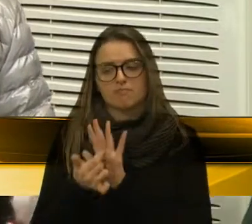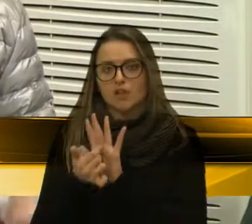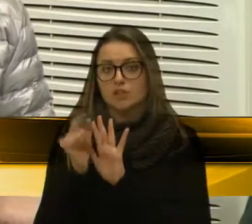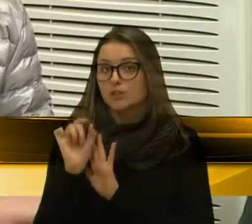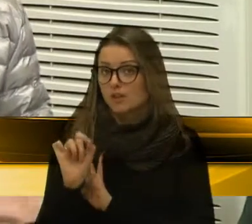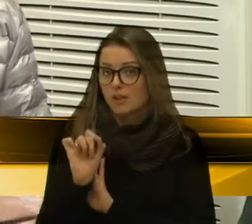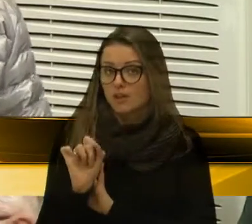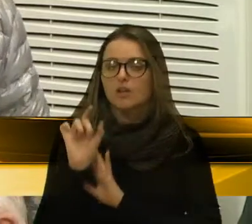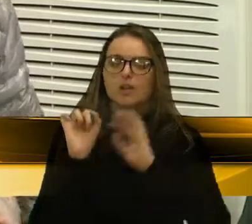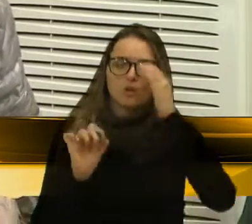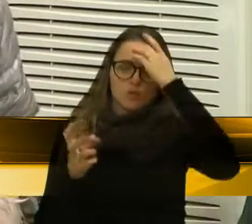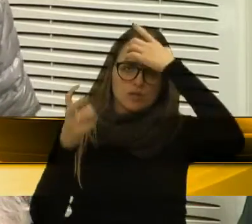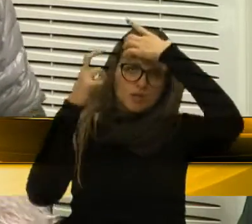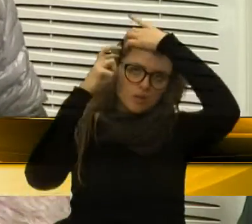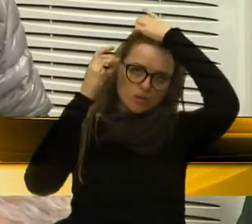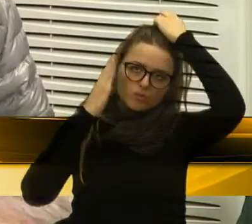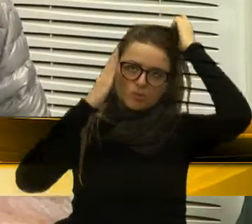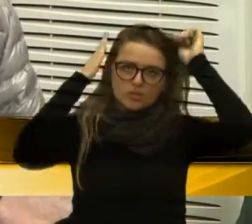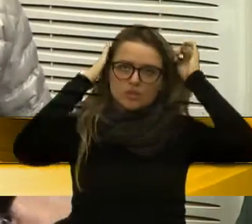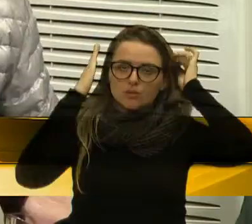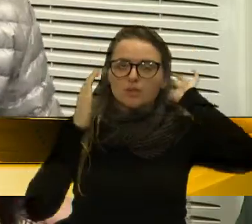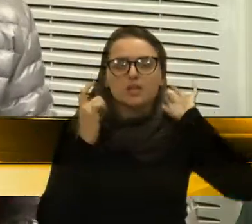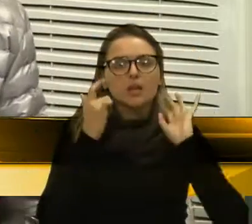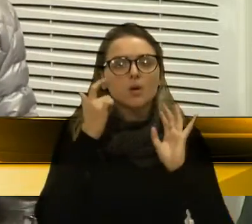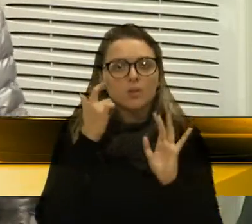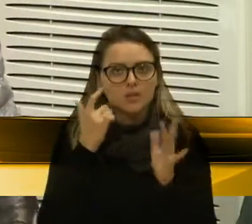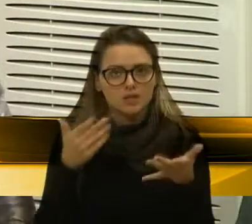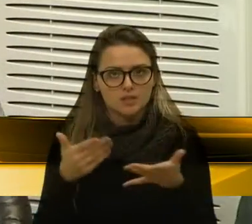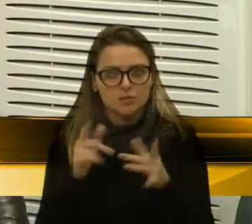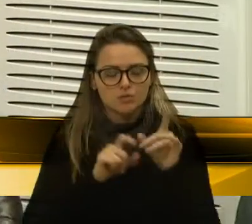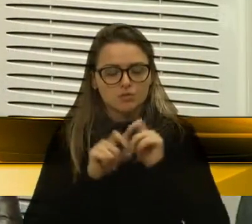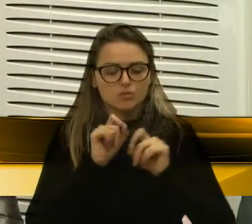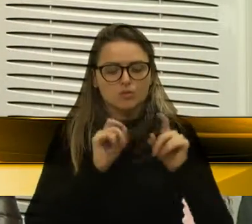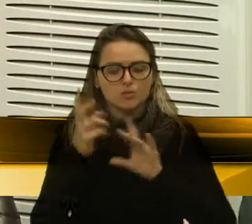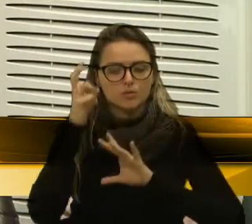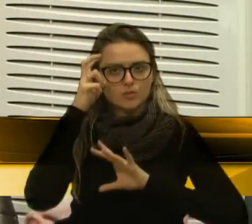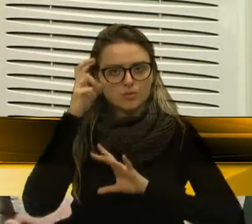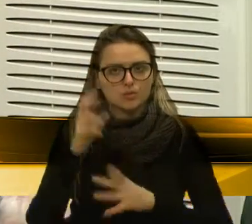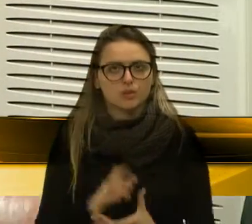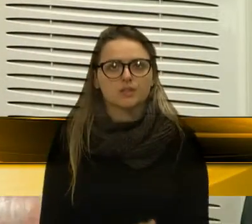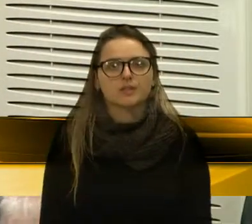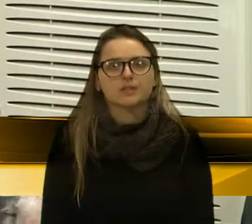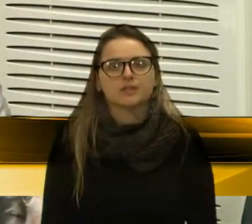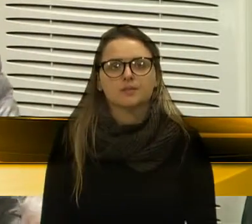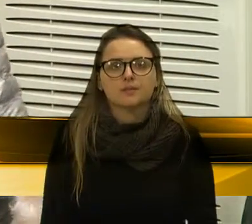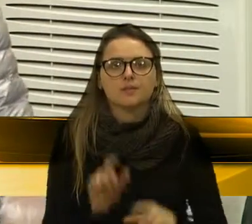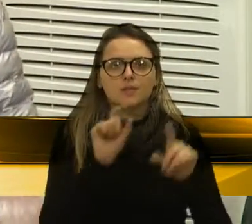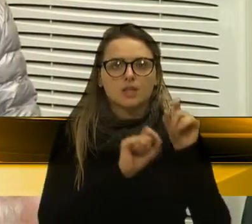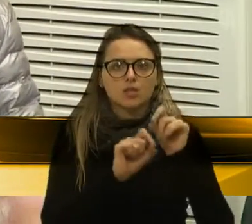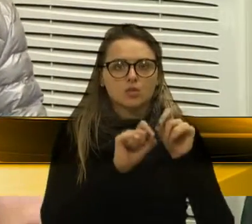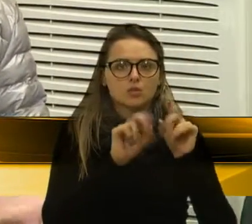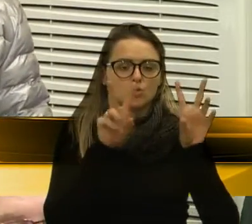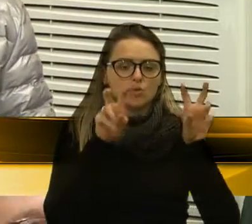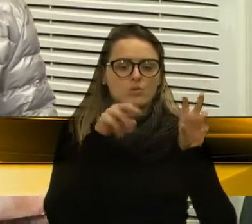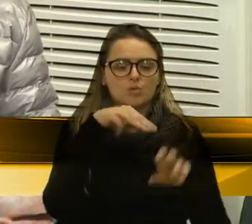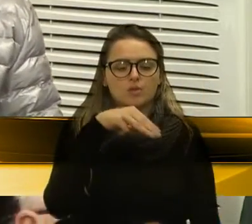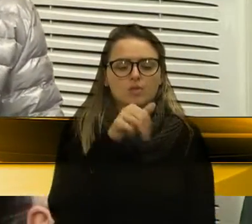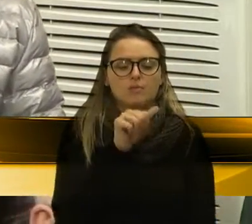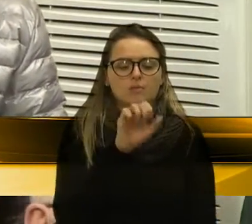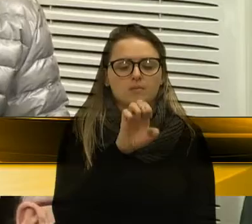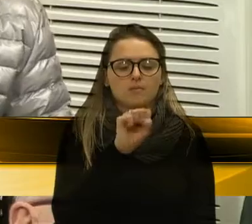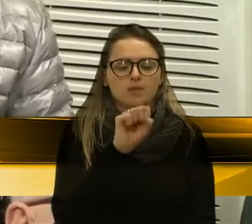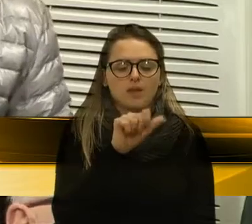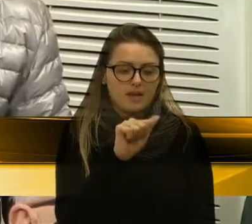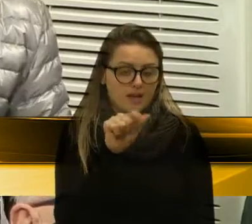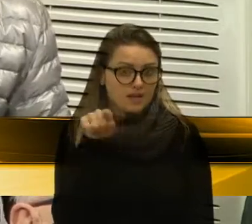pensamento cultural com que norteia a cidade nos dias de hoje com relação a maio zagueiro rafael eu tenho informações